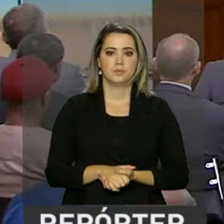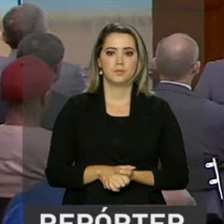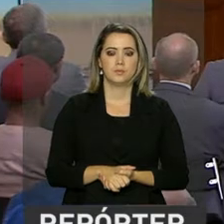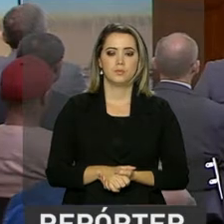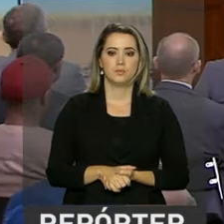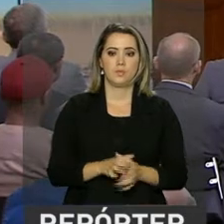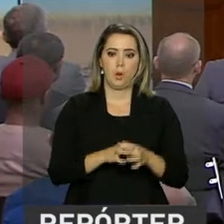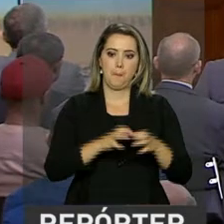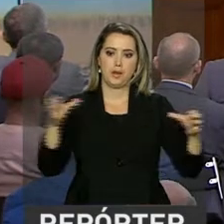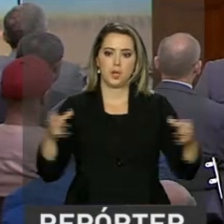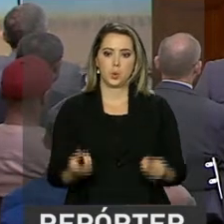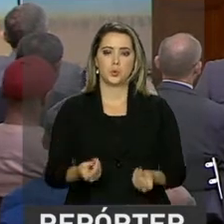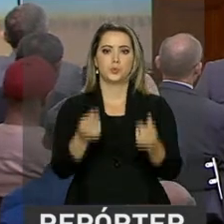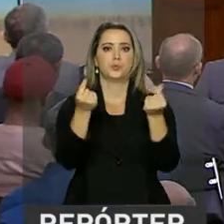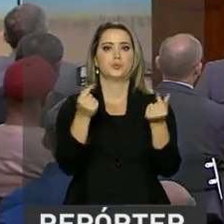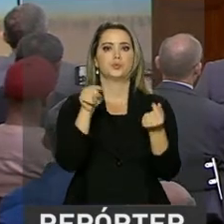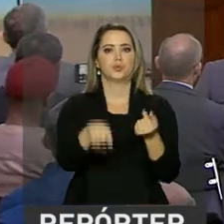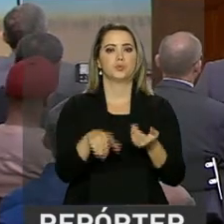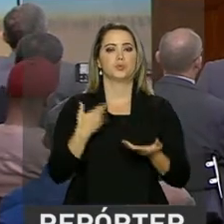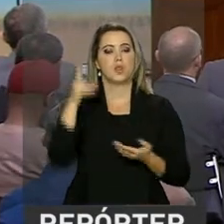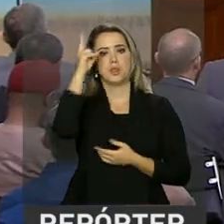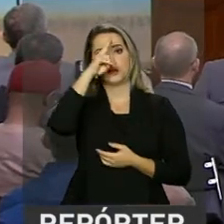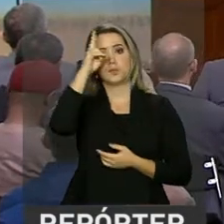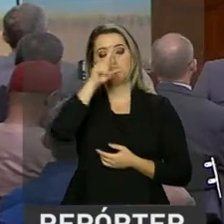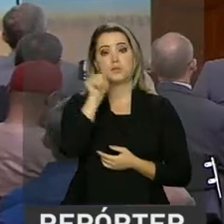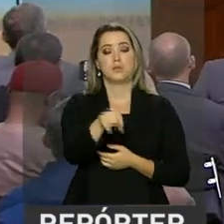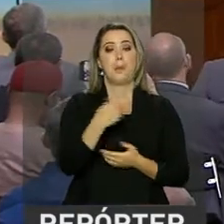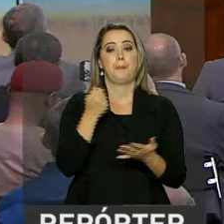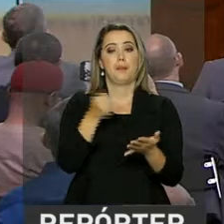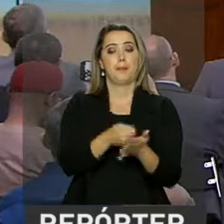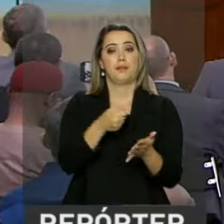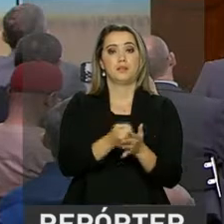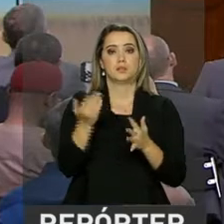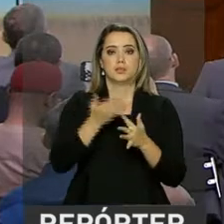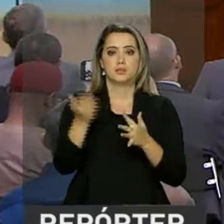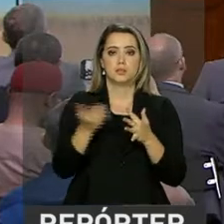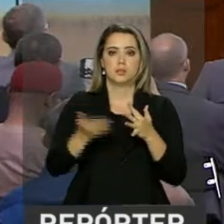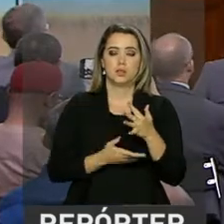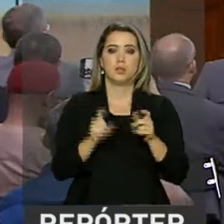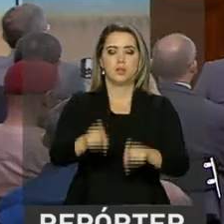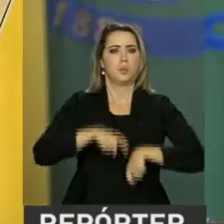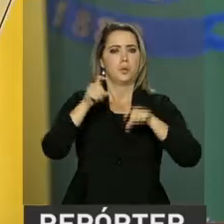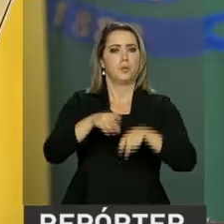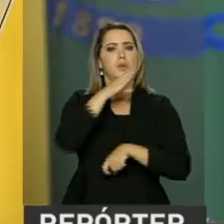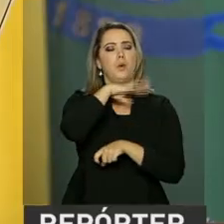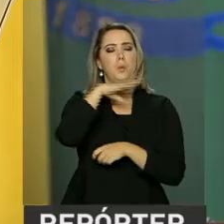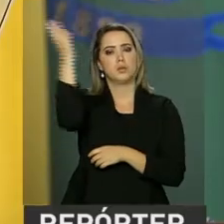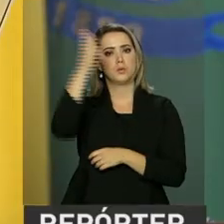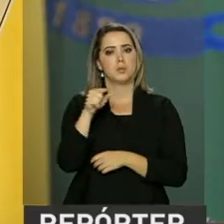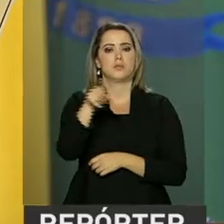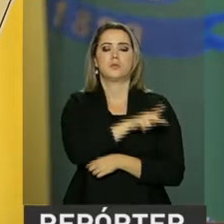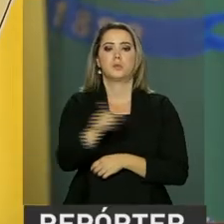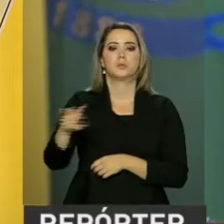O maior volume de recursos da história para financiar a agropecuária brasileira. O presidente